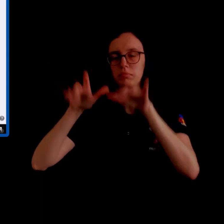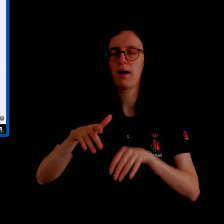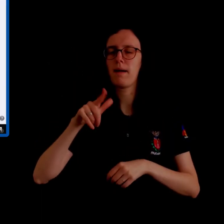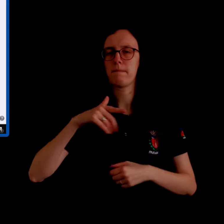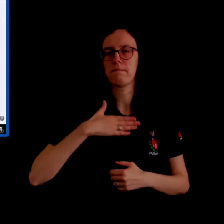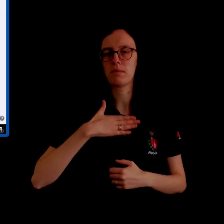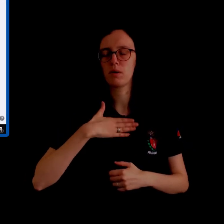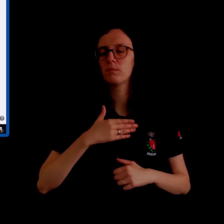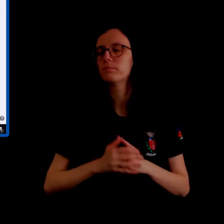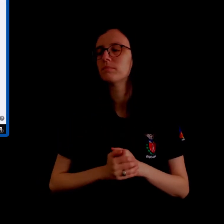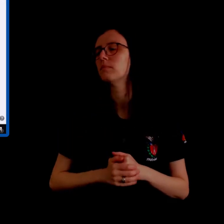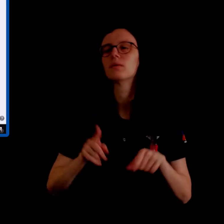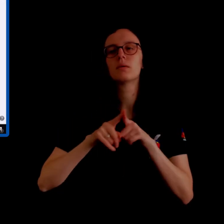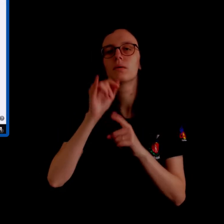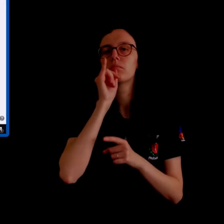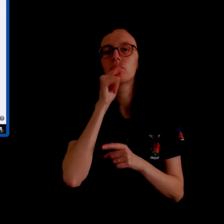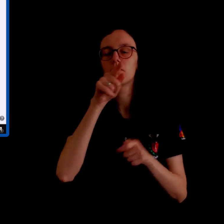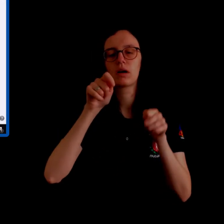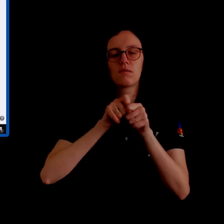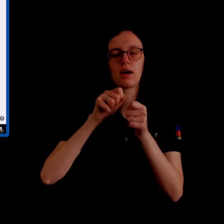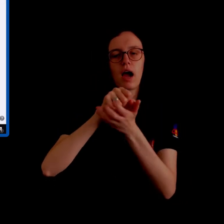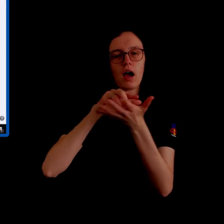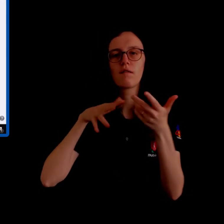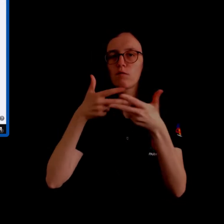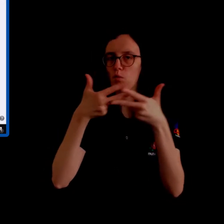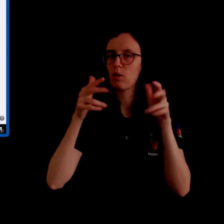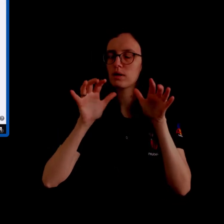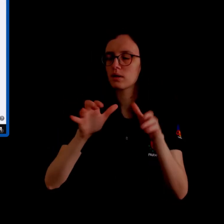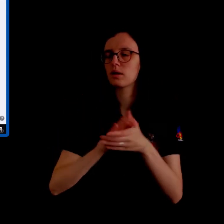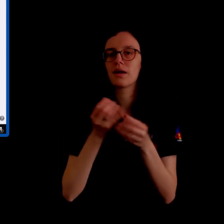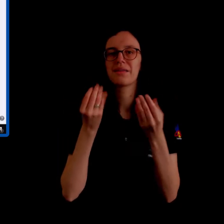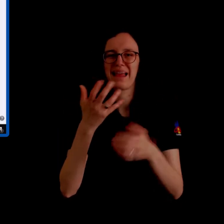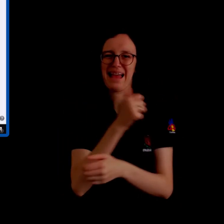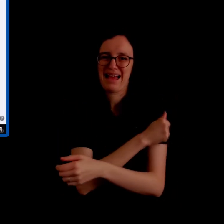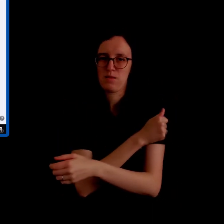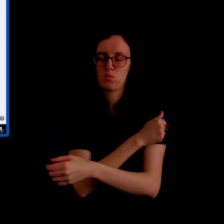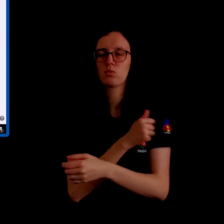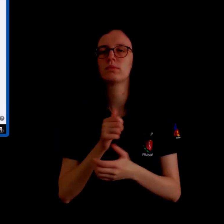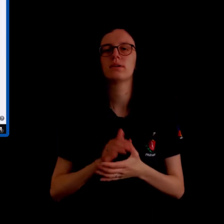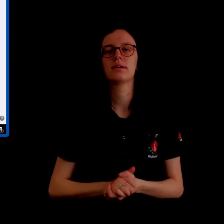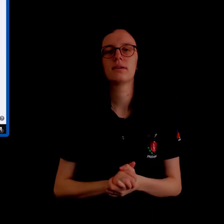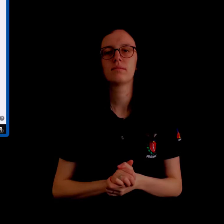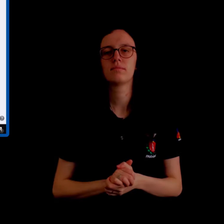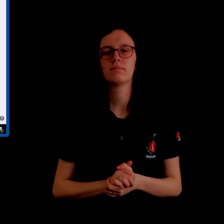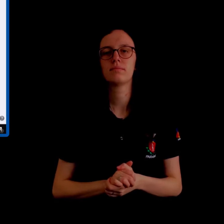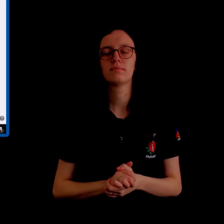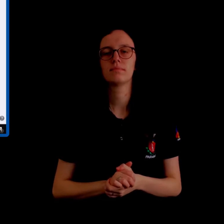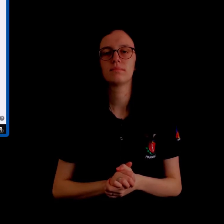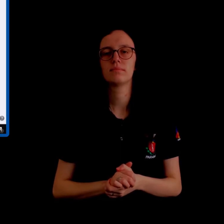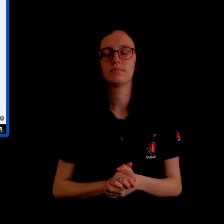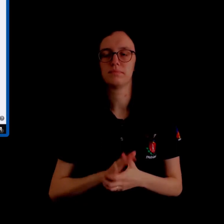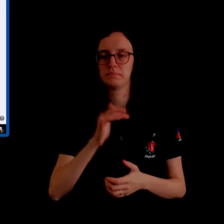aqui, quando você faz uma atividade para um aluno, tá?